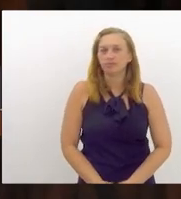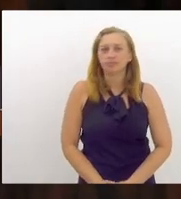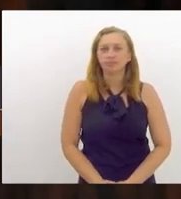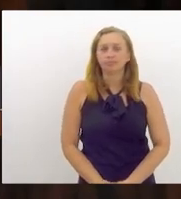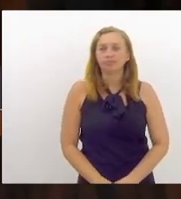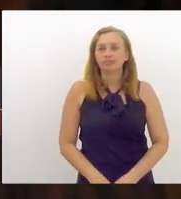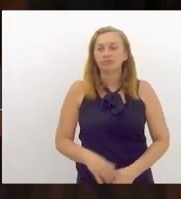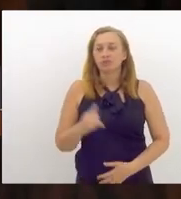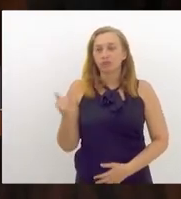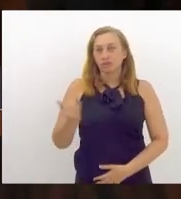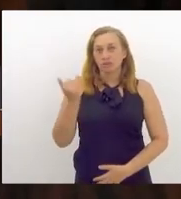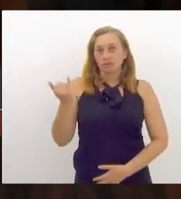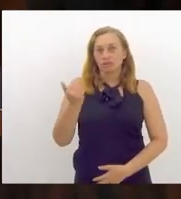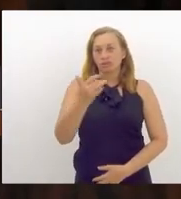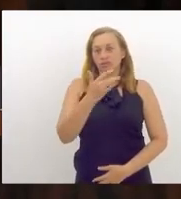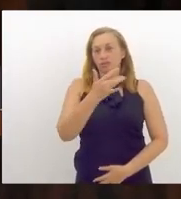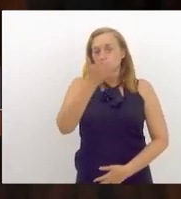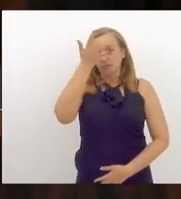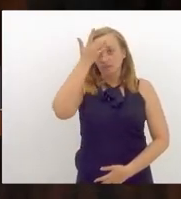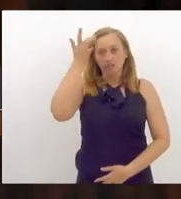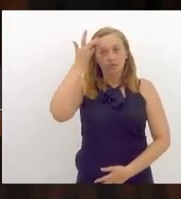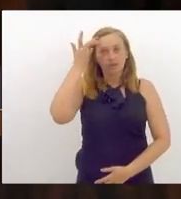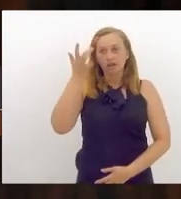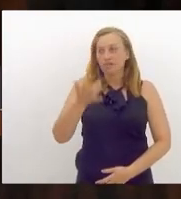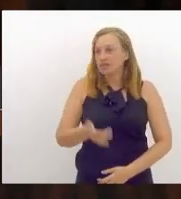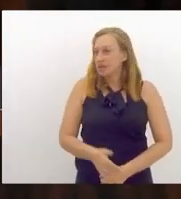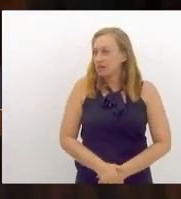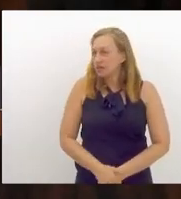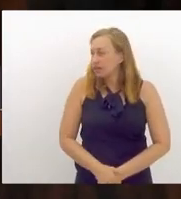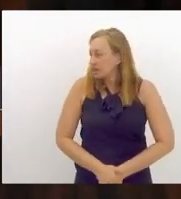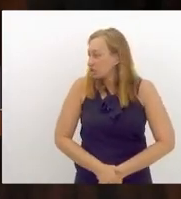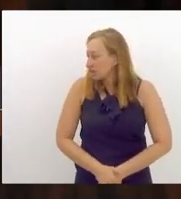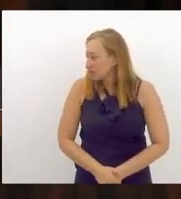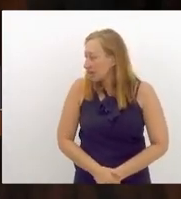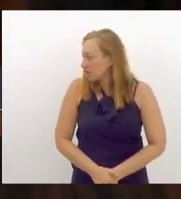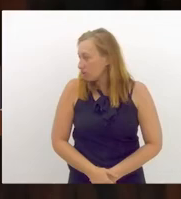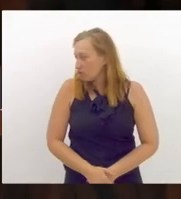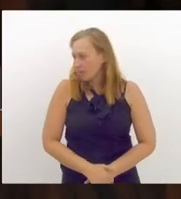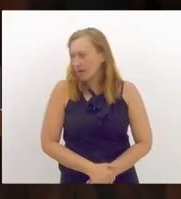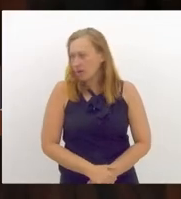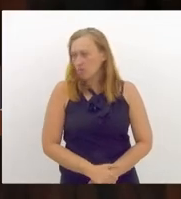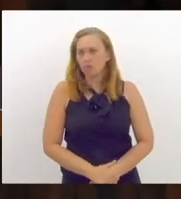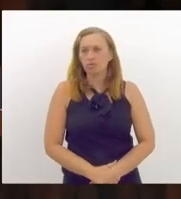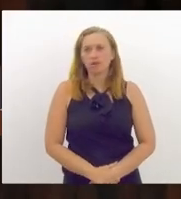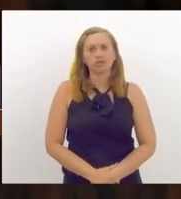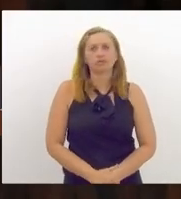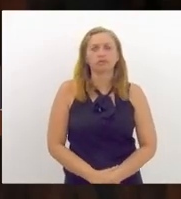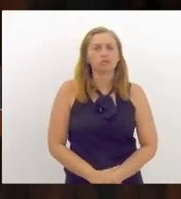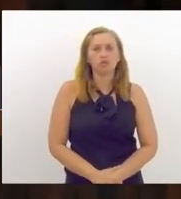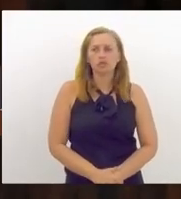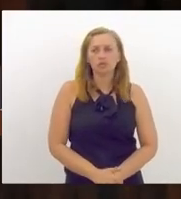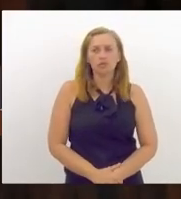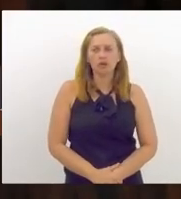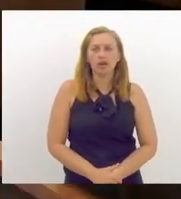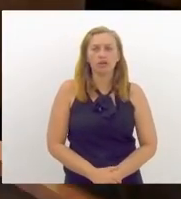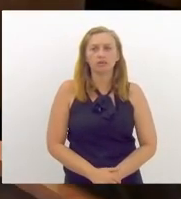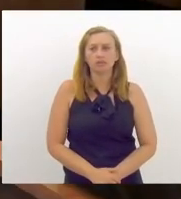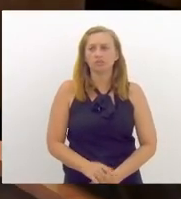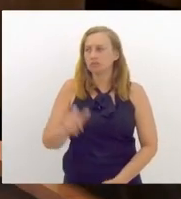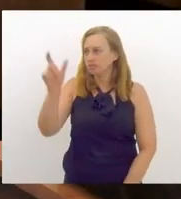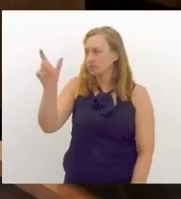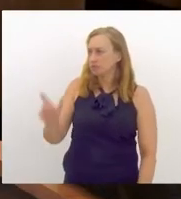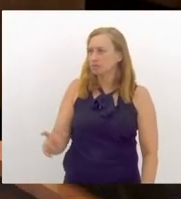nossa saúde mental obrigada amassouto pela sua presença também a presença dos seus Osvaldo aqui do MN uma figura